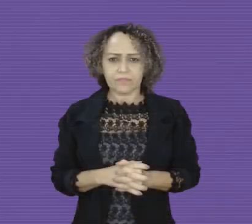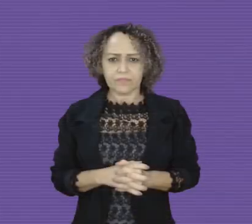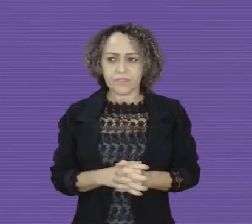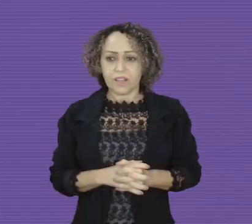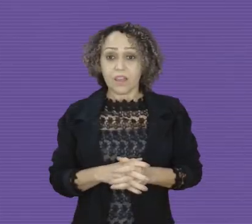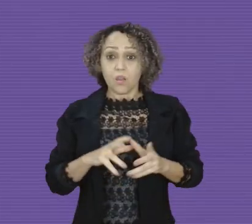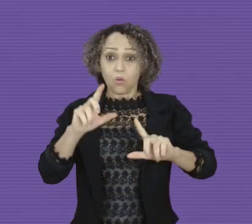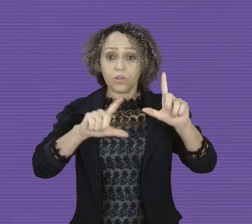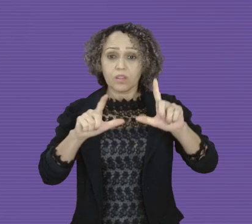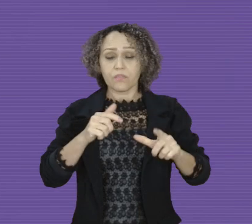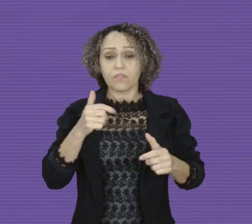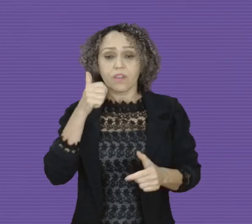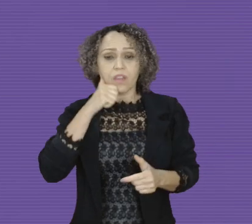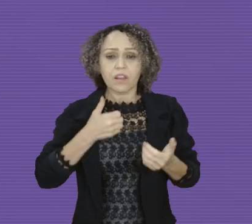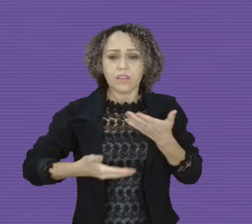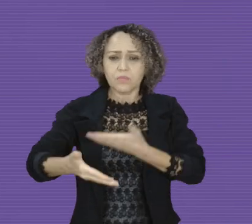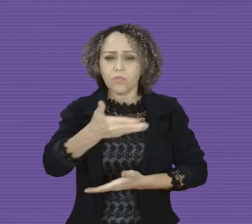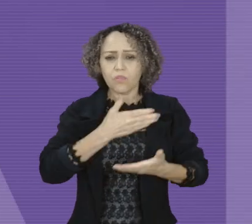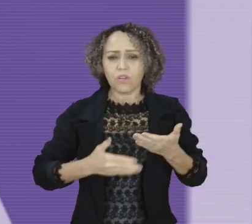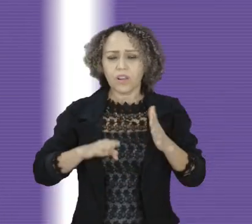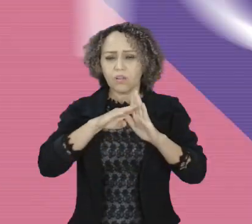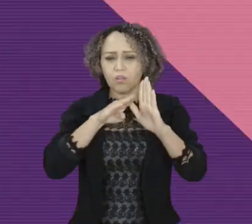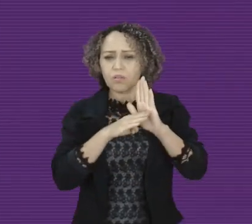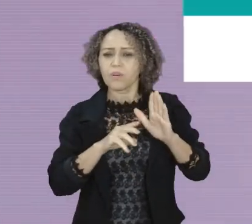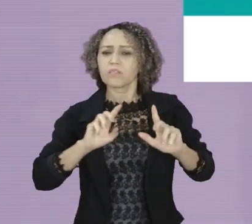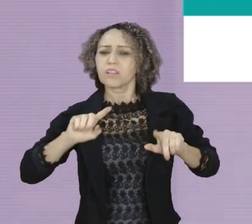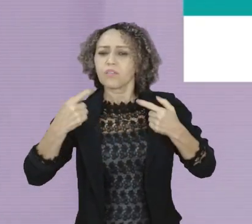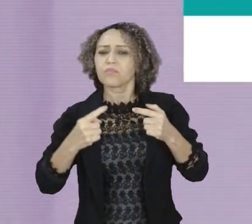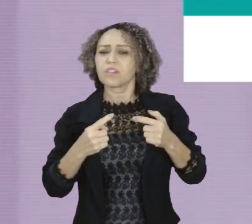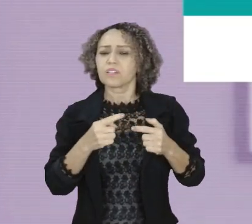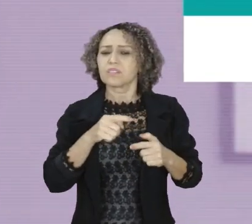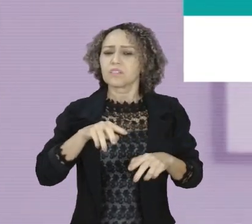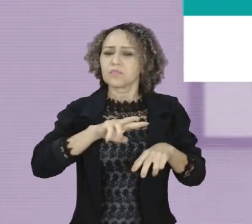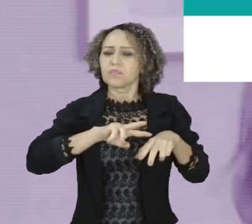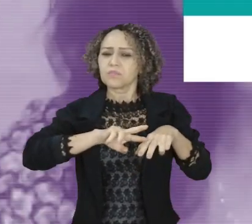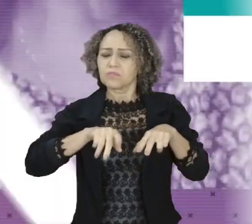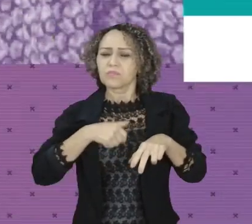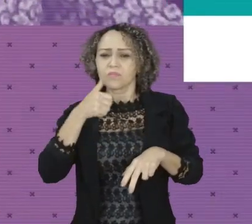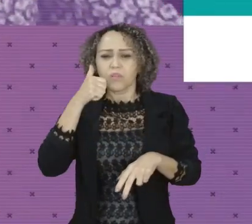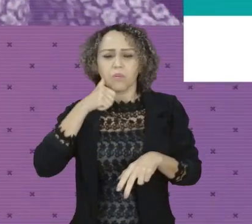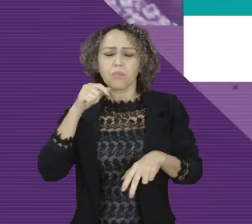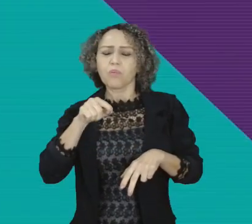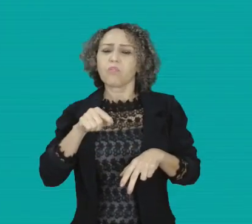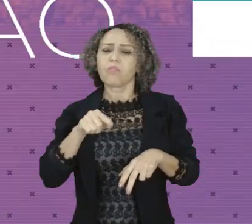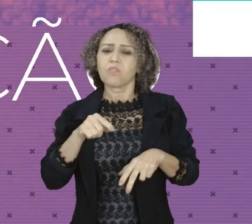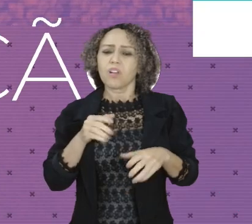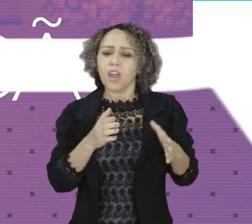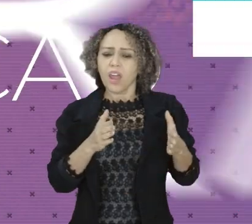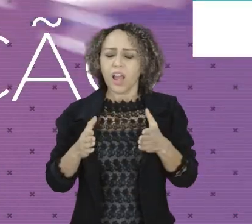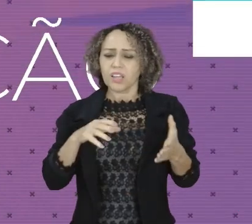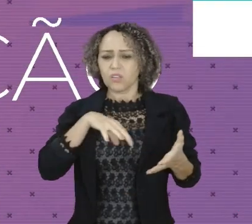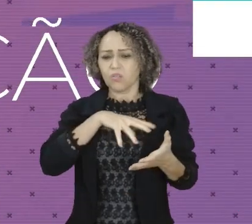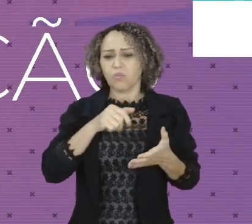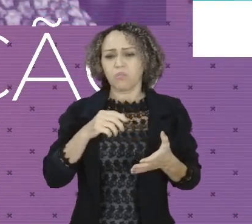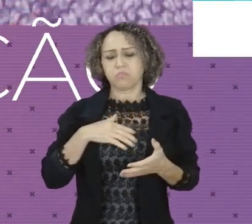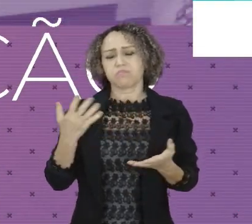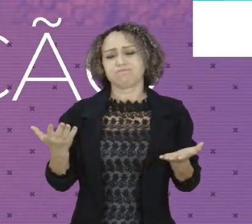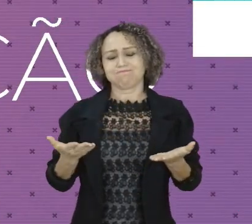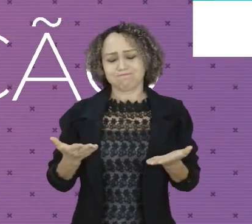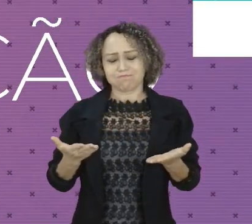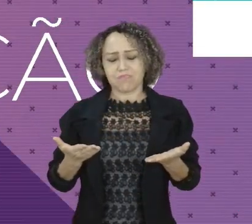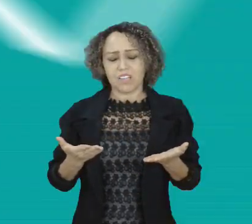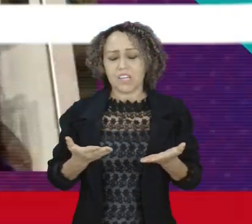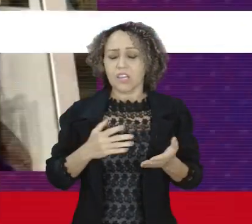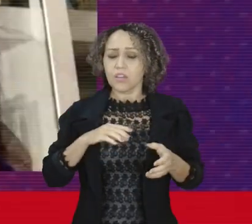O TV Elas por Elas Formação coloca em pauta os desafios enfrentados pelo gênero feminino no mundo contemporâneo, com foco na preparação e formação